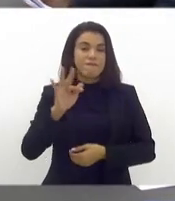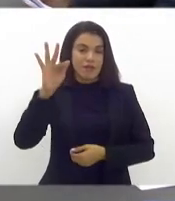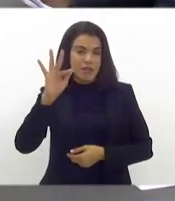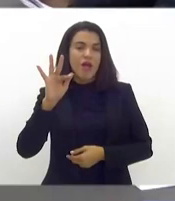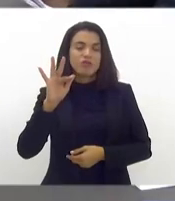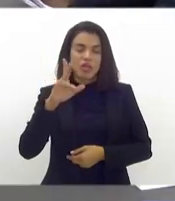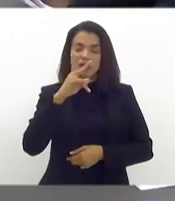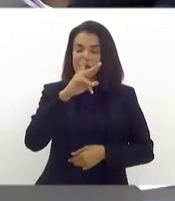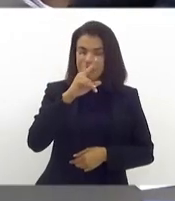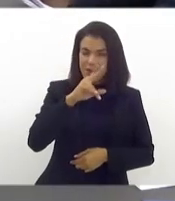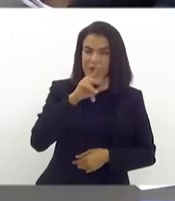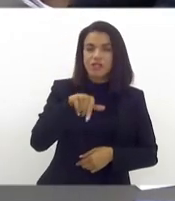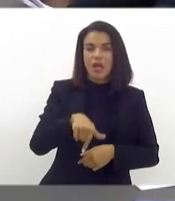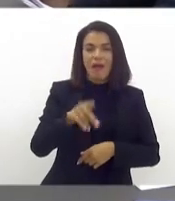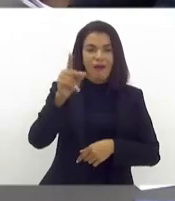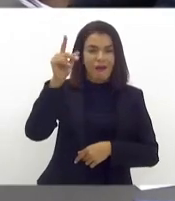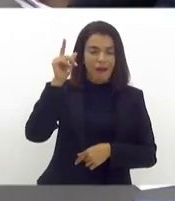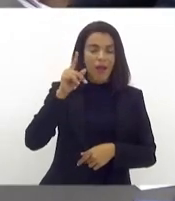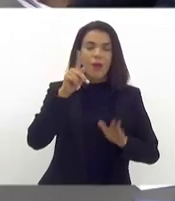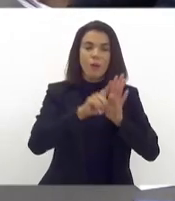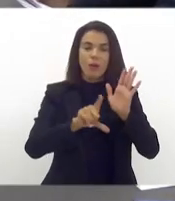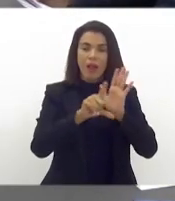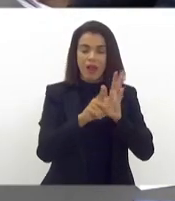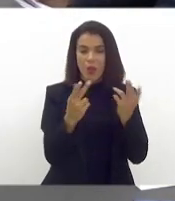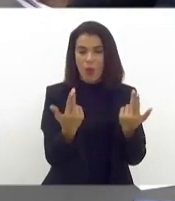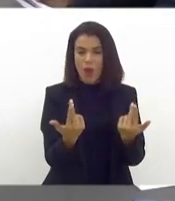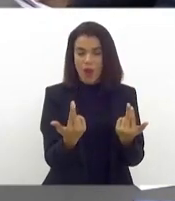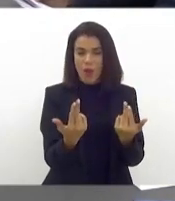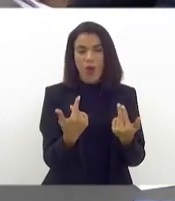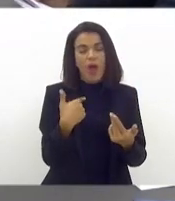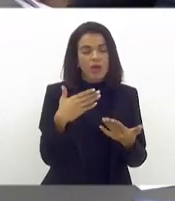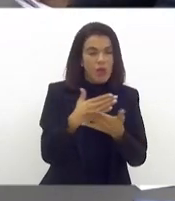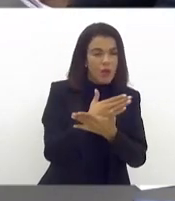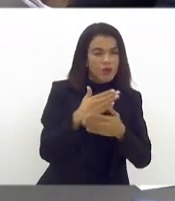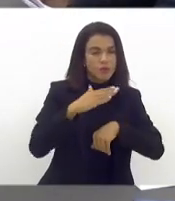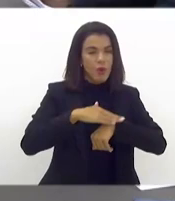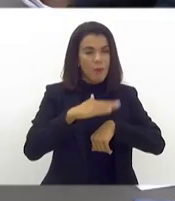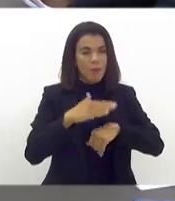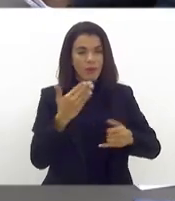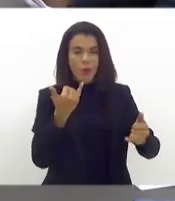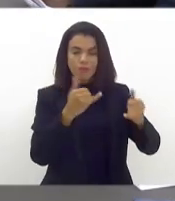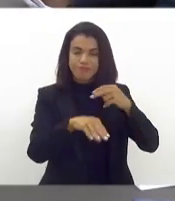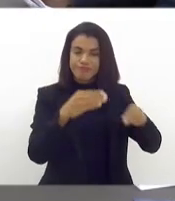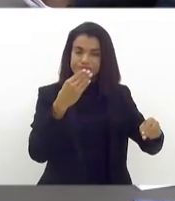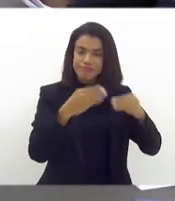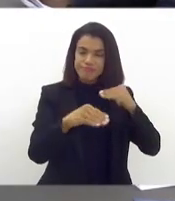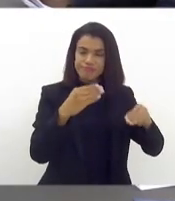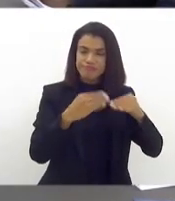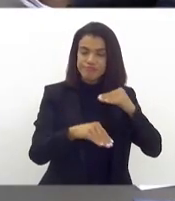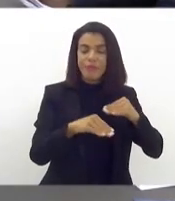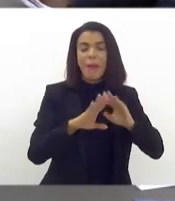em um projeto similar. Pode até ser meritório, embora eu discorde em alguns momentos, inclusive no mérito, mas